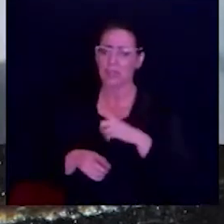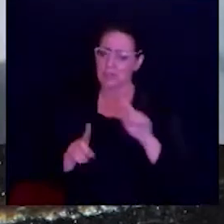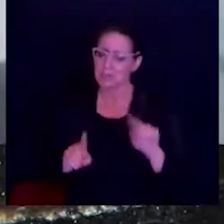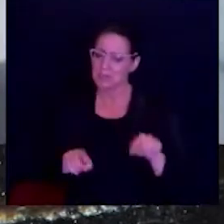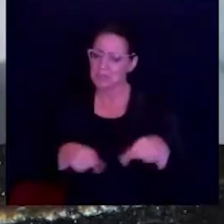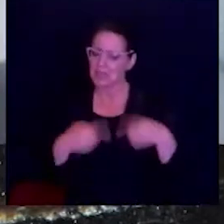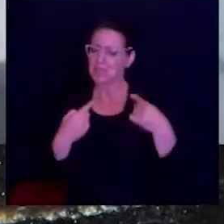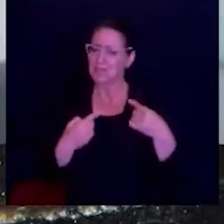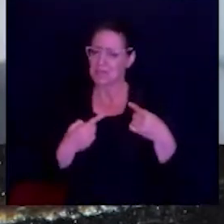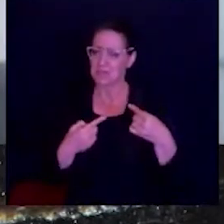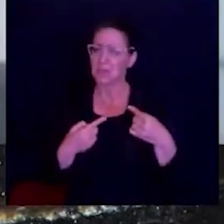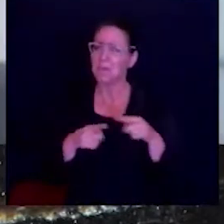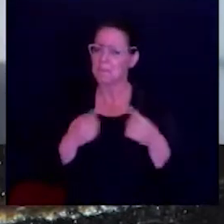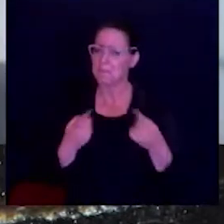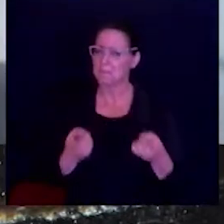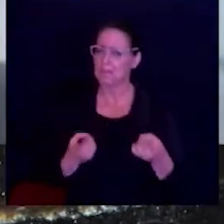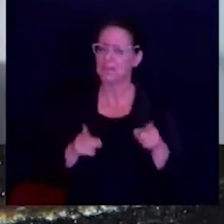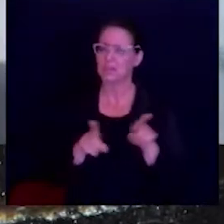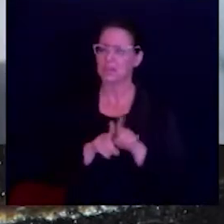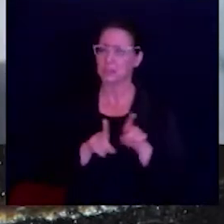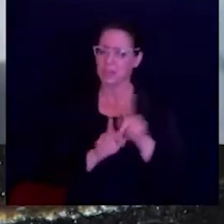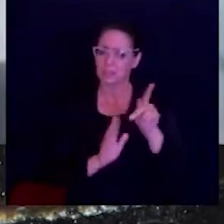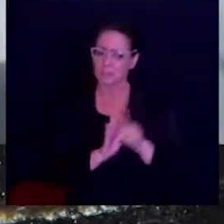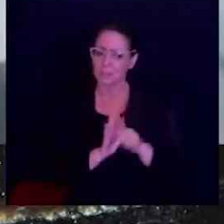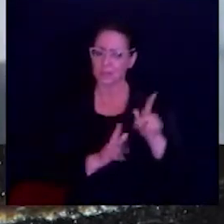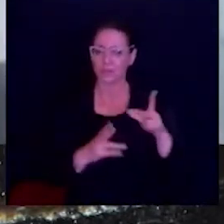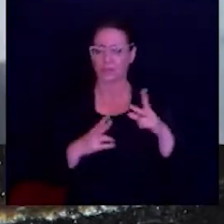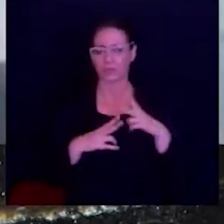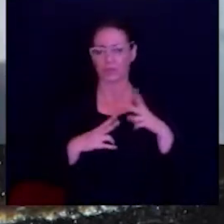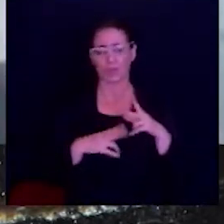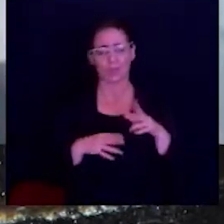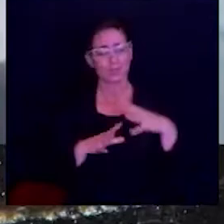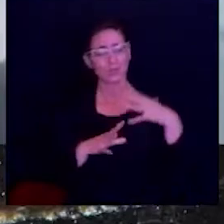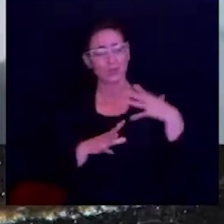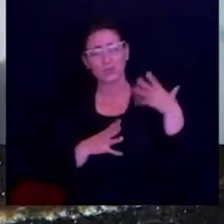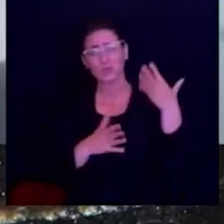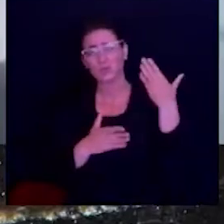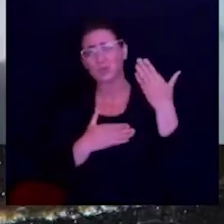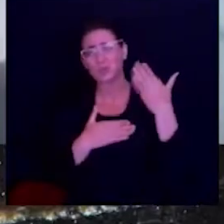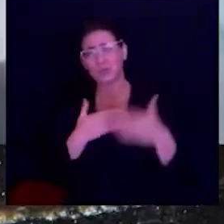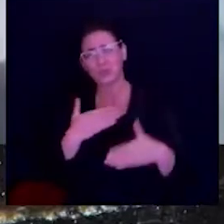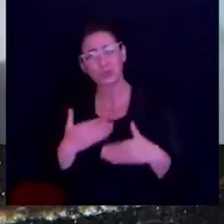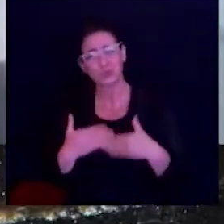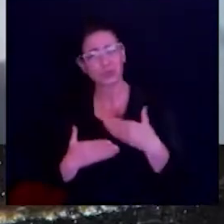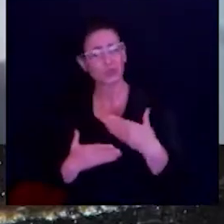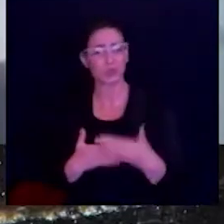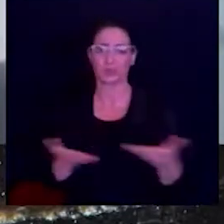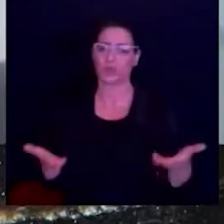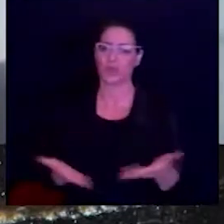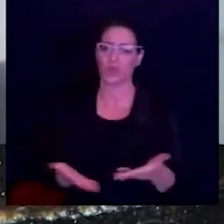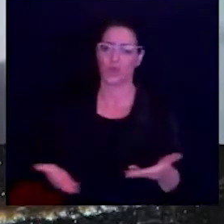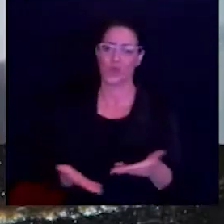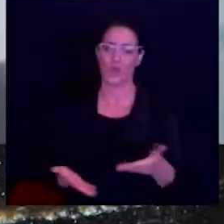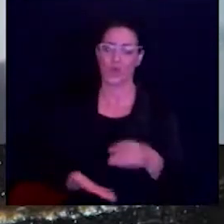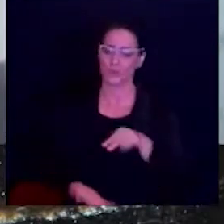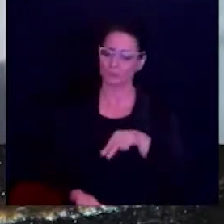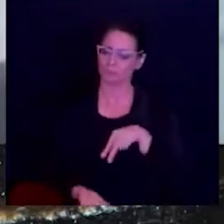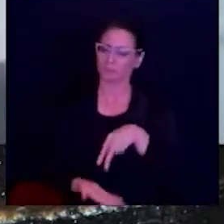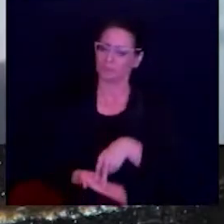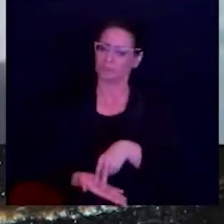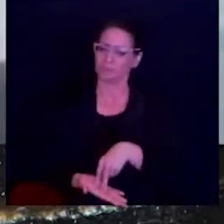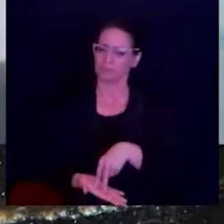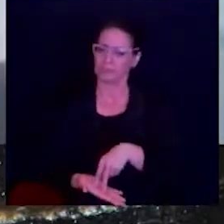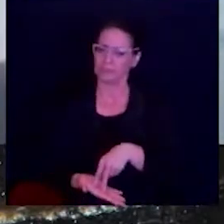acadêmico, mas também do âmbito pessoal. Apesar de tudo isso, estamos aqui hoje, firmes e fortes, nos tornando